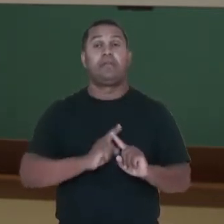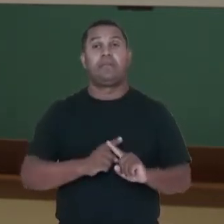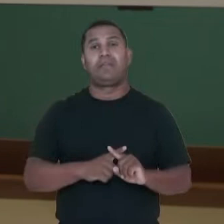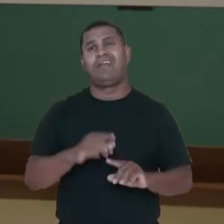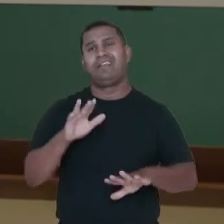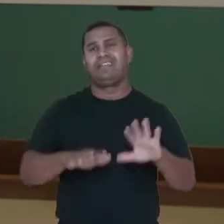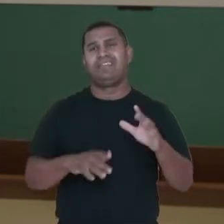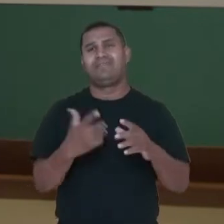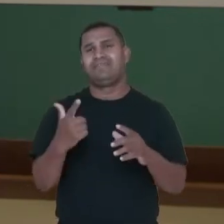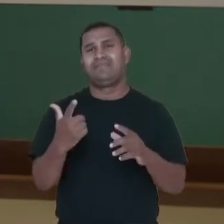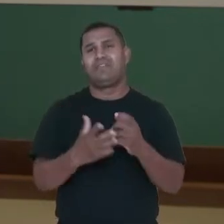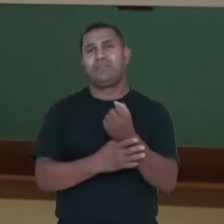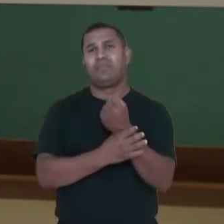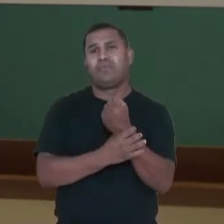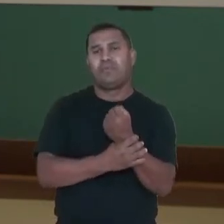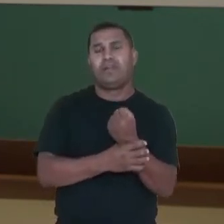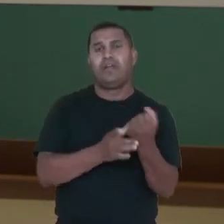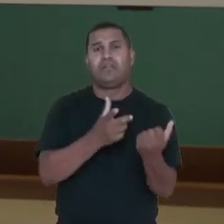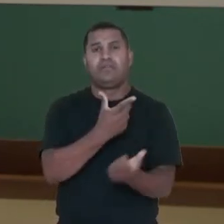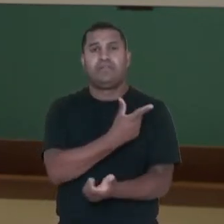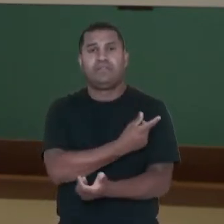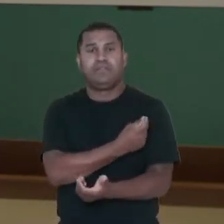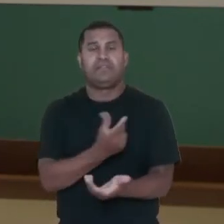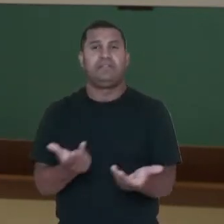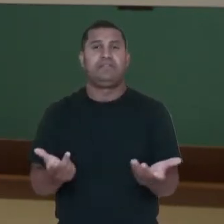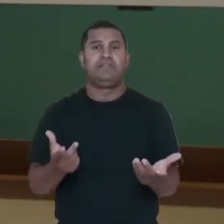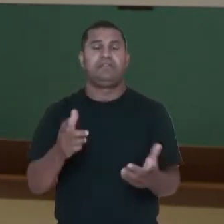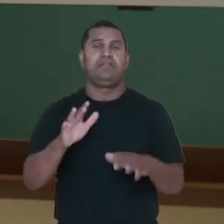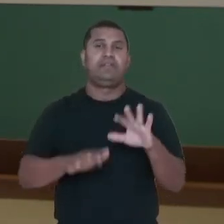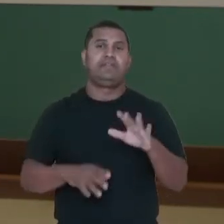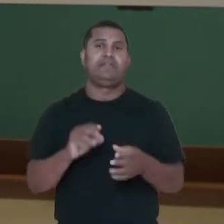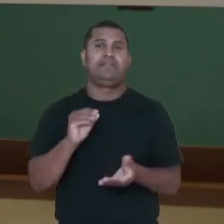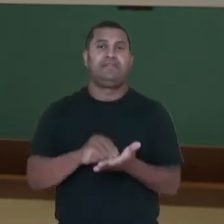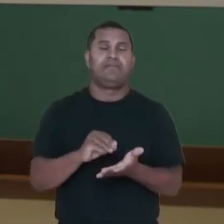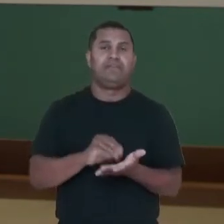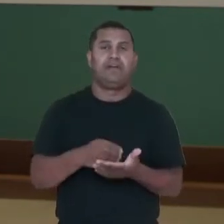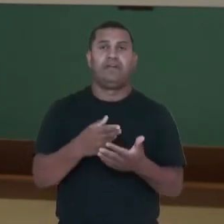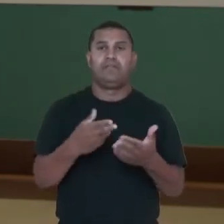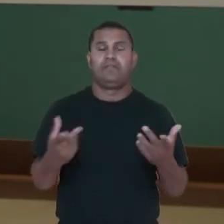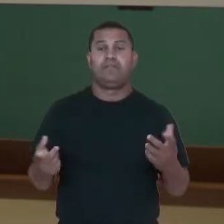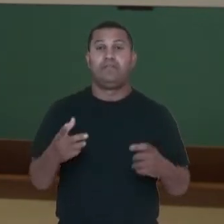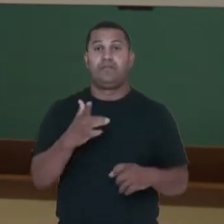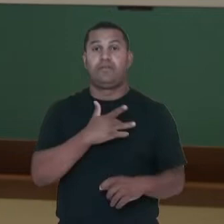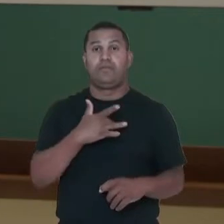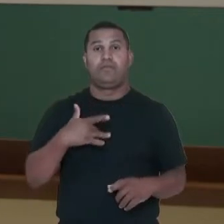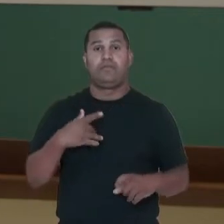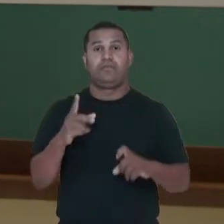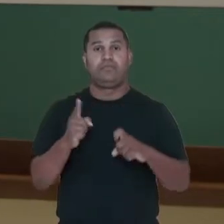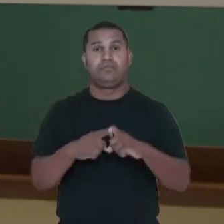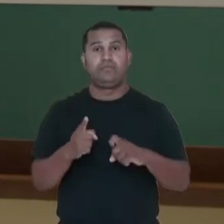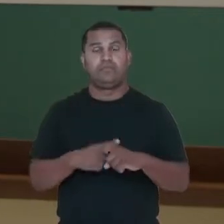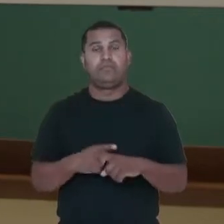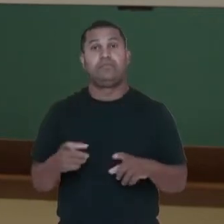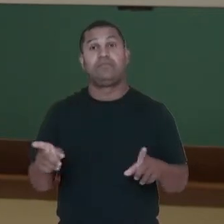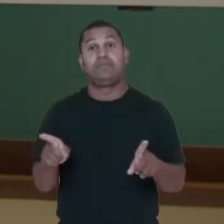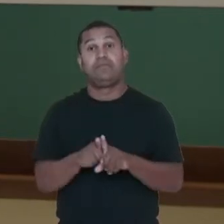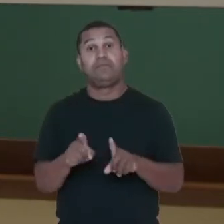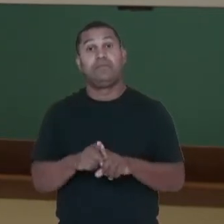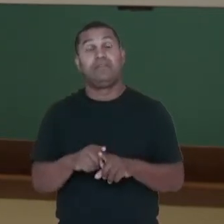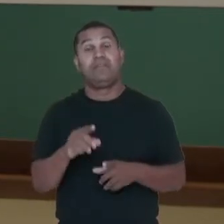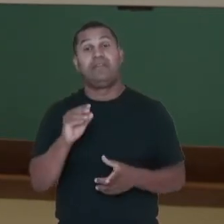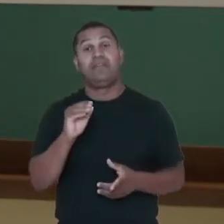a chamar atenção, voltou a ter casos dessa doença, né? Então, muda, por que isso acontece? Ou muda o